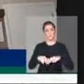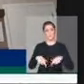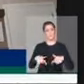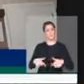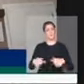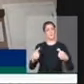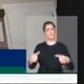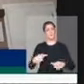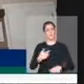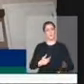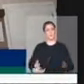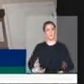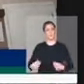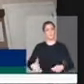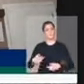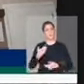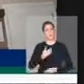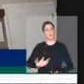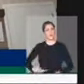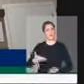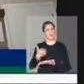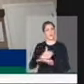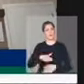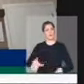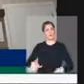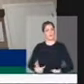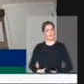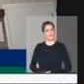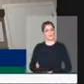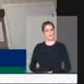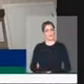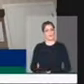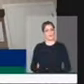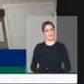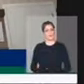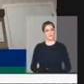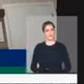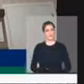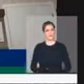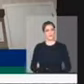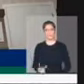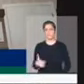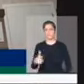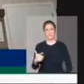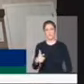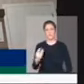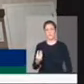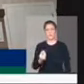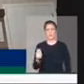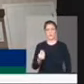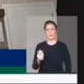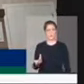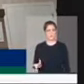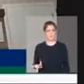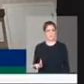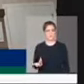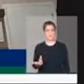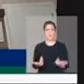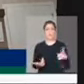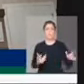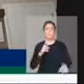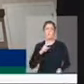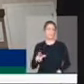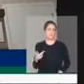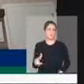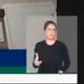governo e não tem outra saída para o brasil e não tem outro caminho o que é preciso